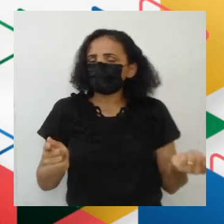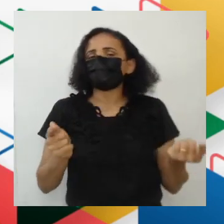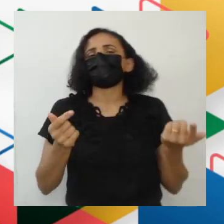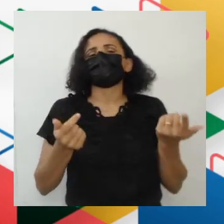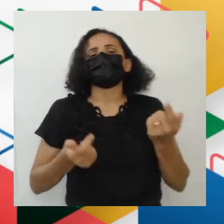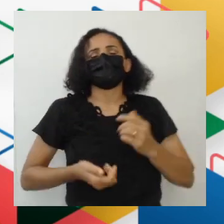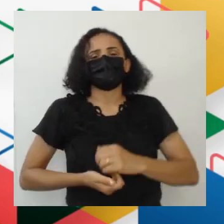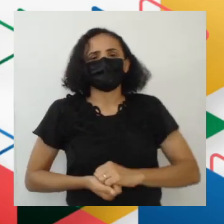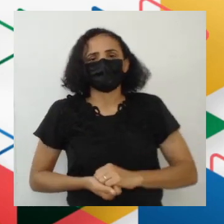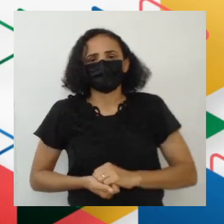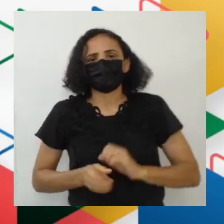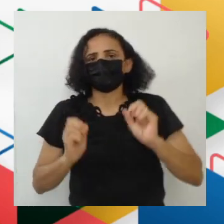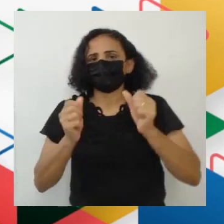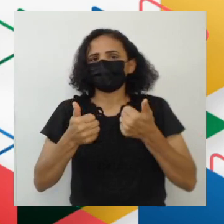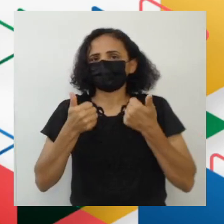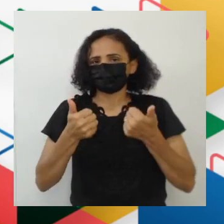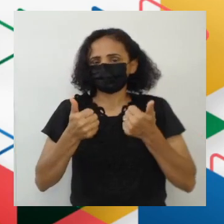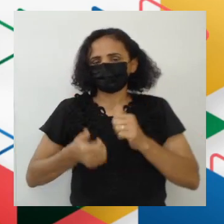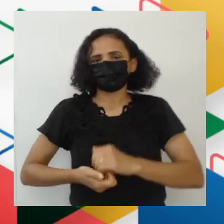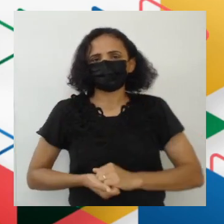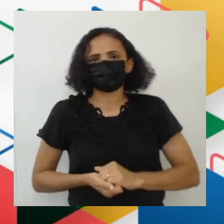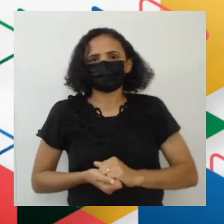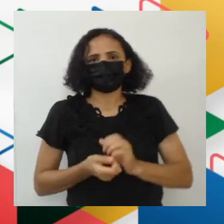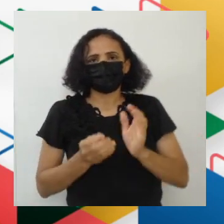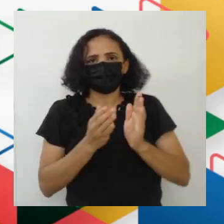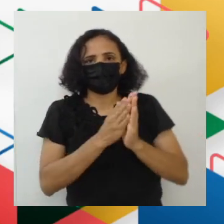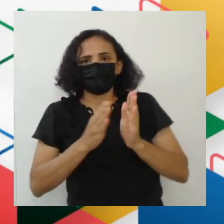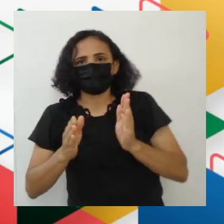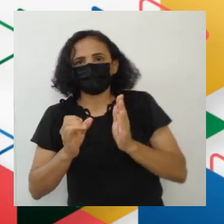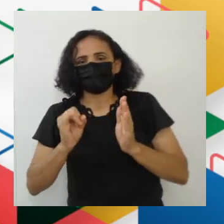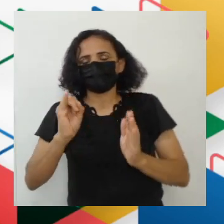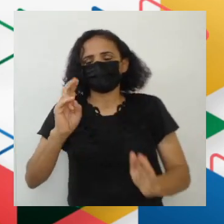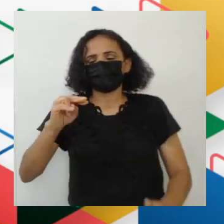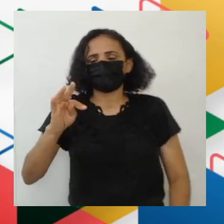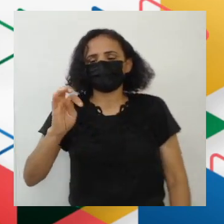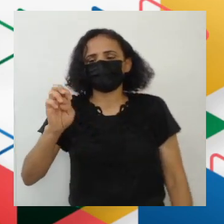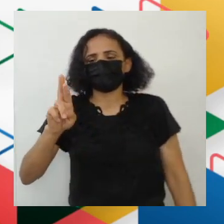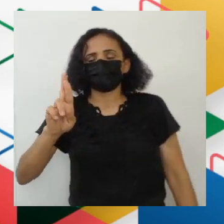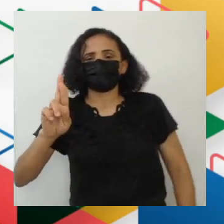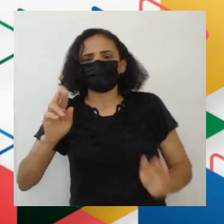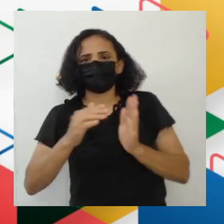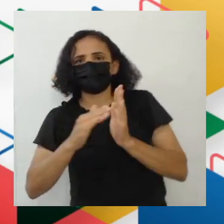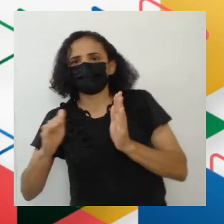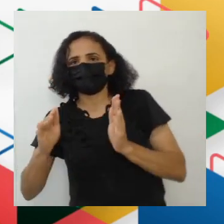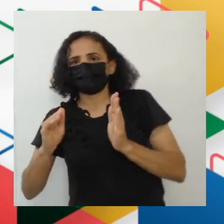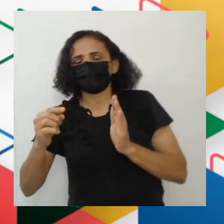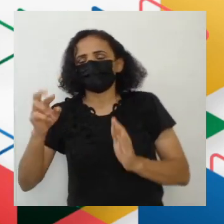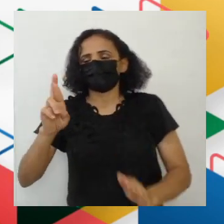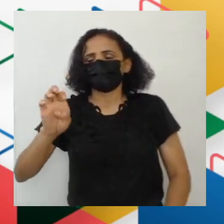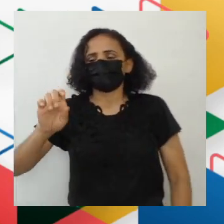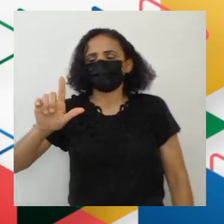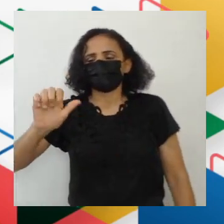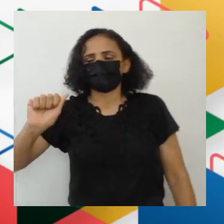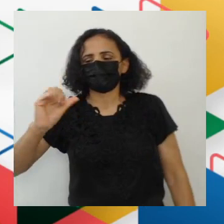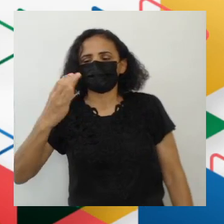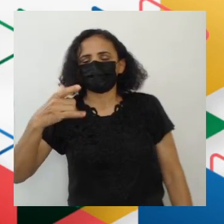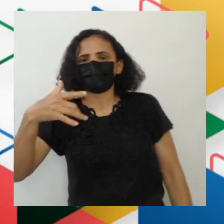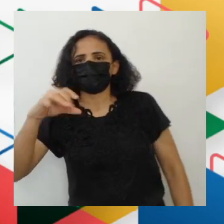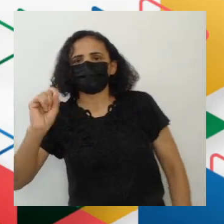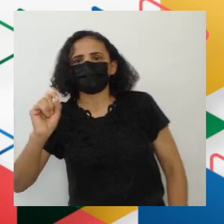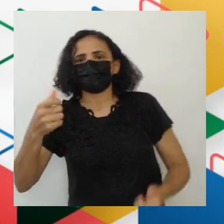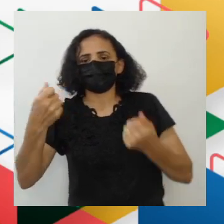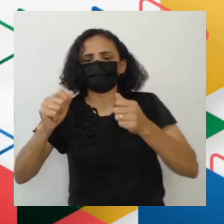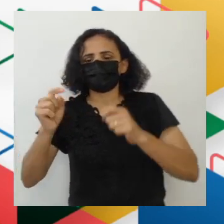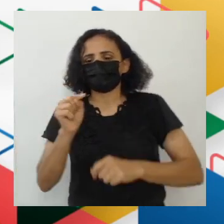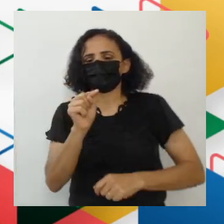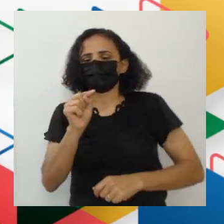por hífen. Tá bom? Se o prefixo terminasse por uma consoante, por uma vogal, mais